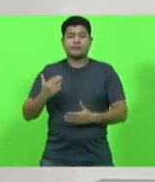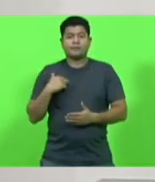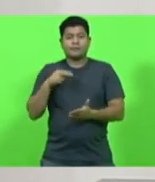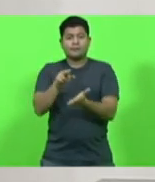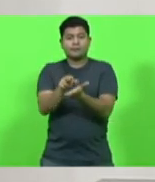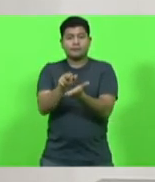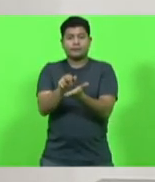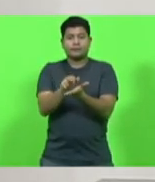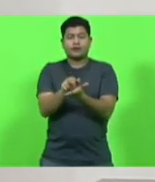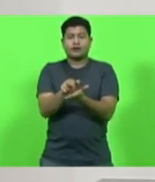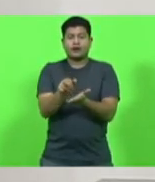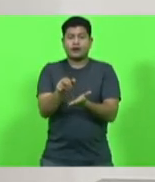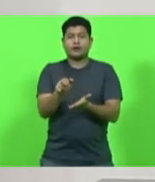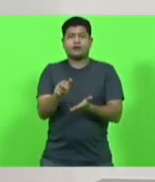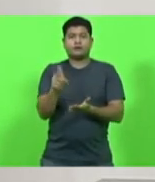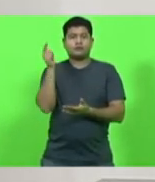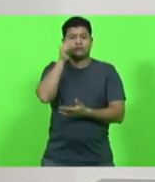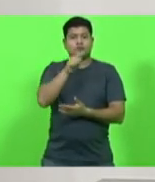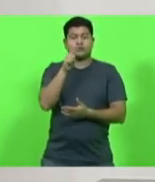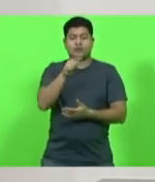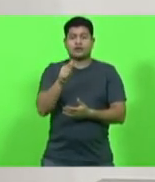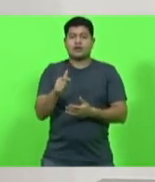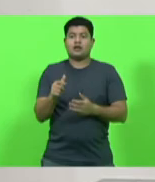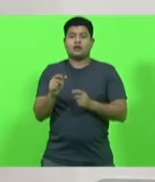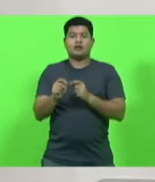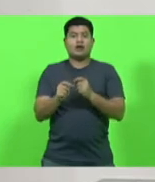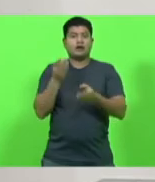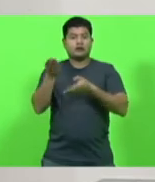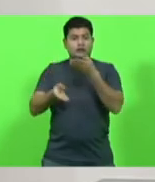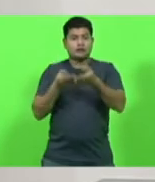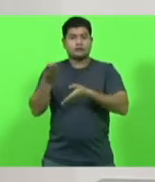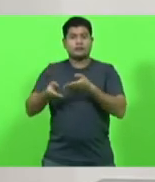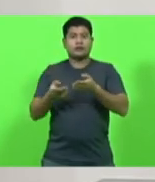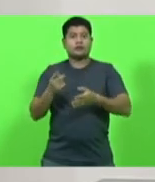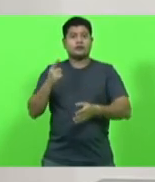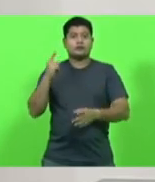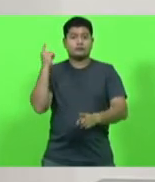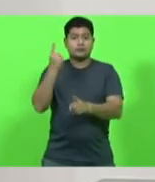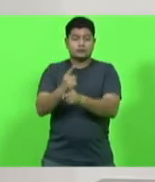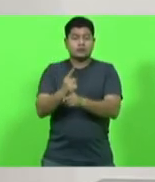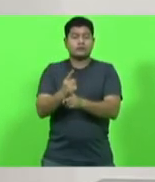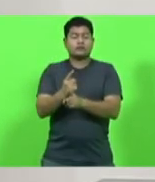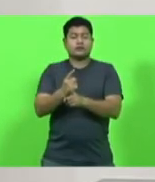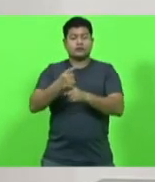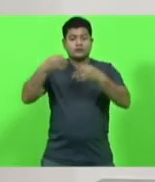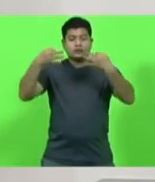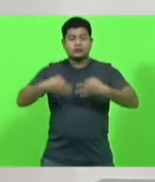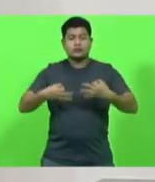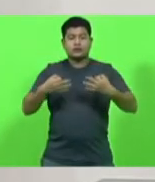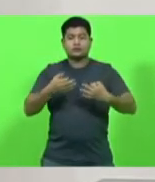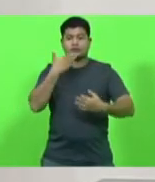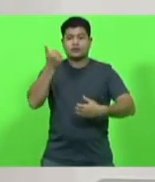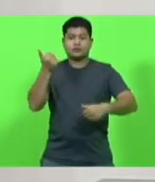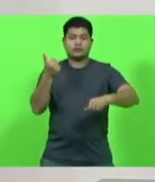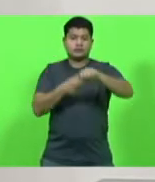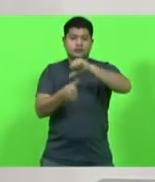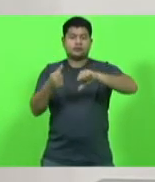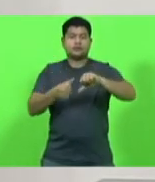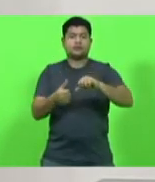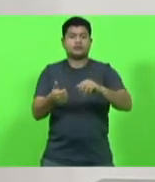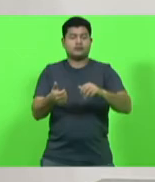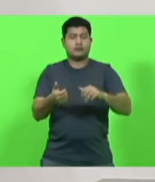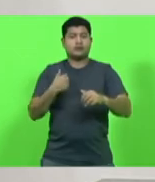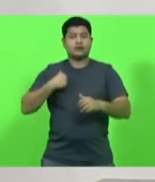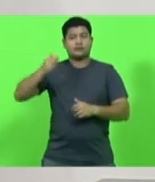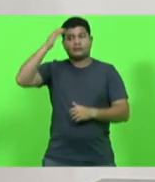pudesse ser absorvido no sistema depois do diagnóstico. E eu fico imaginando quantas e quantas vidas nós